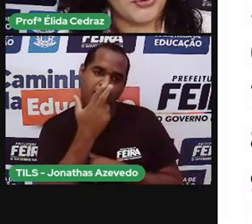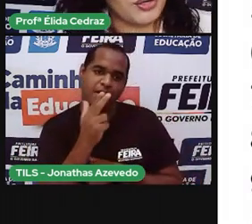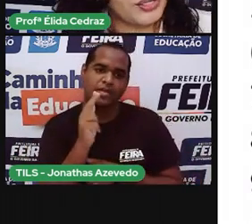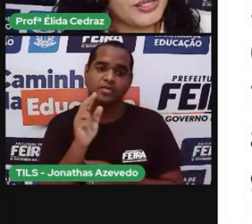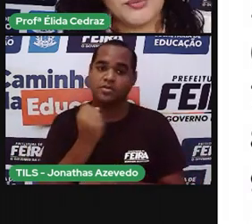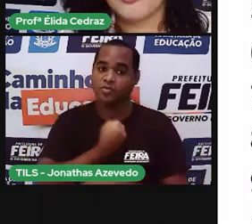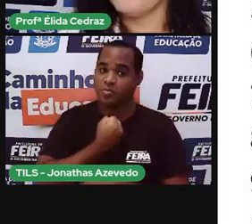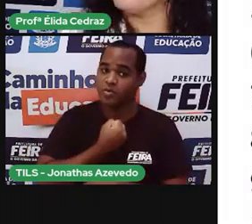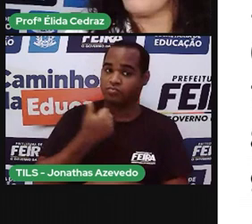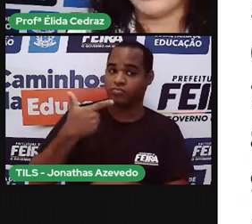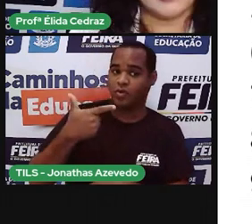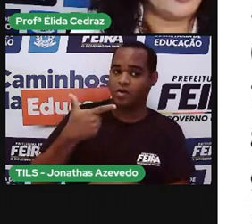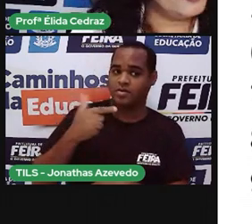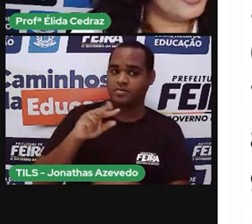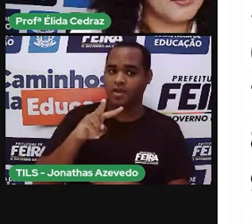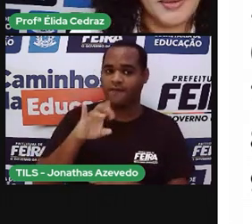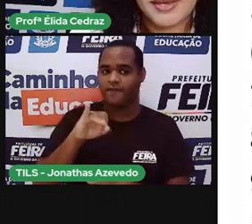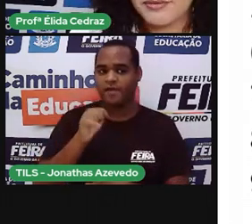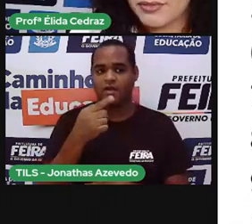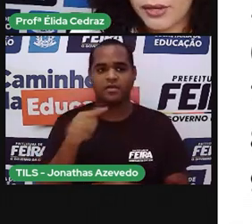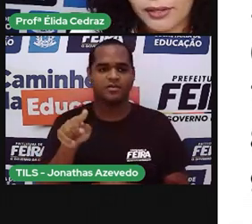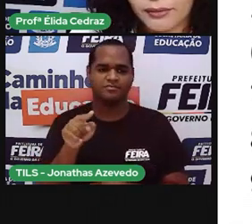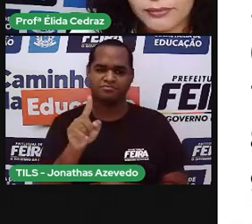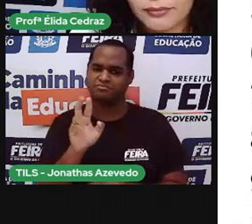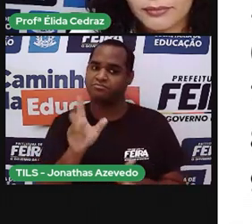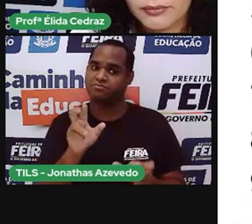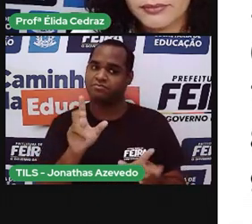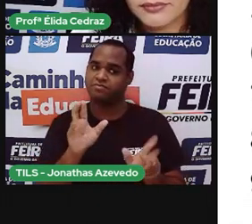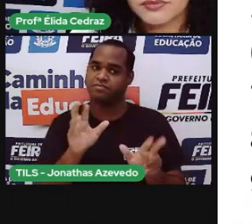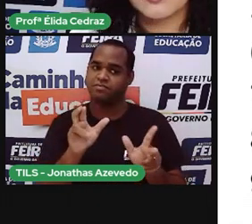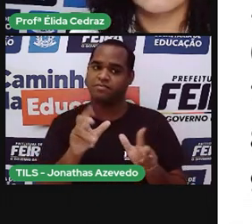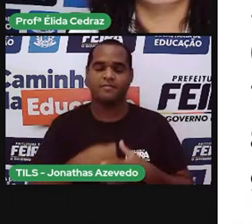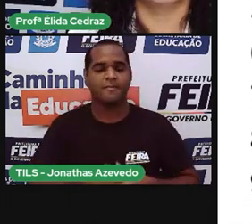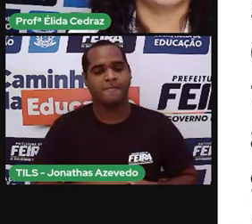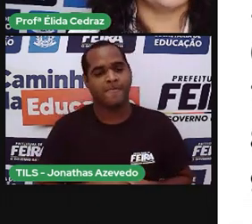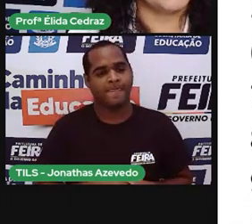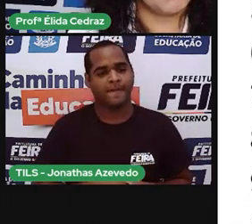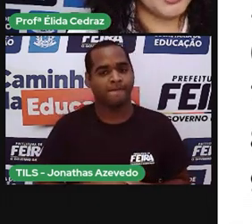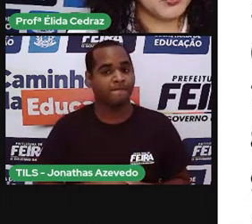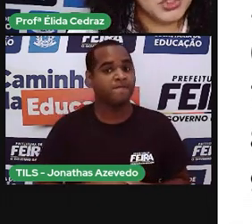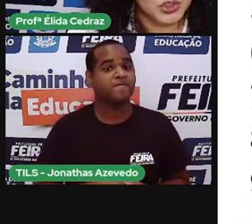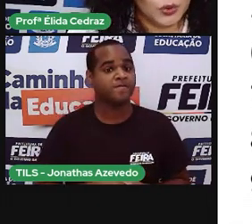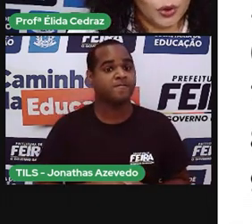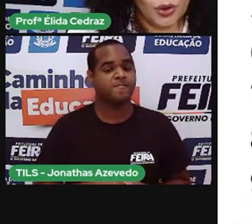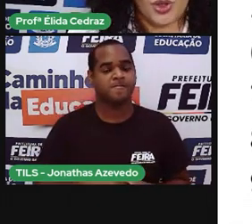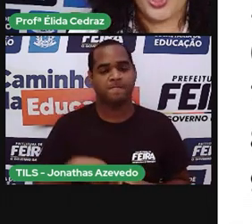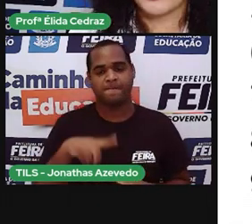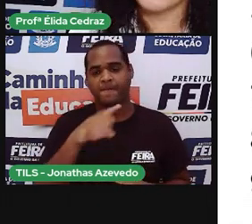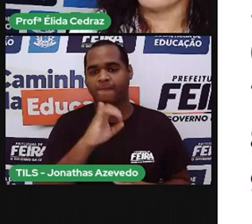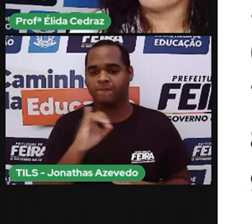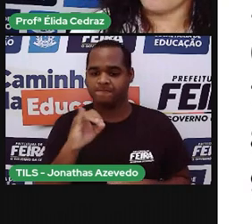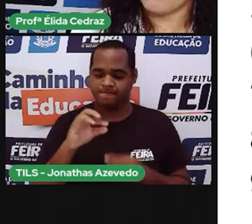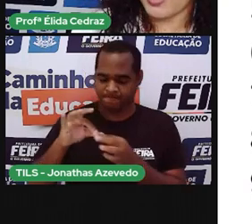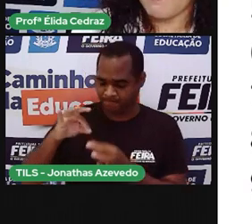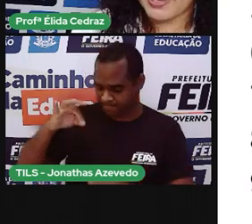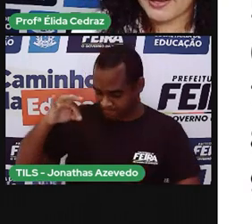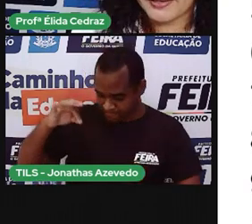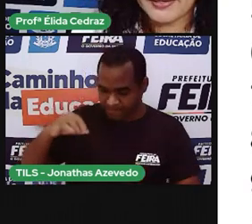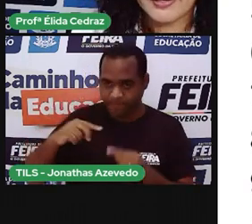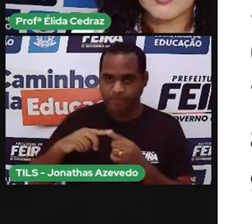com o violão, mas ele não é um violão. É um instrumento de corda,